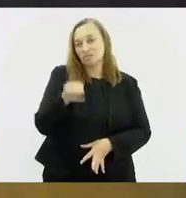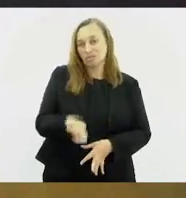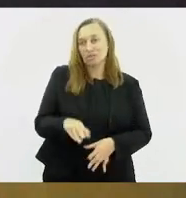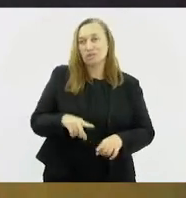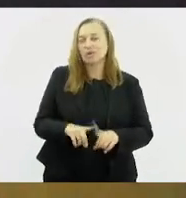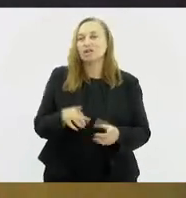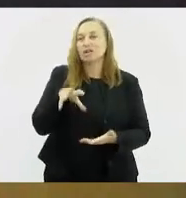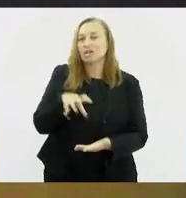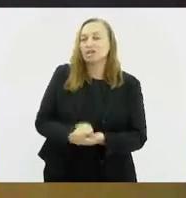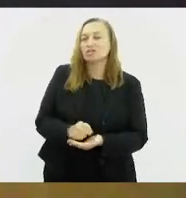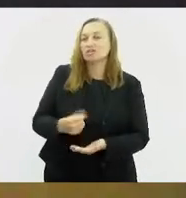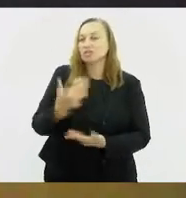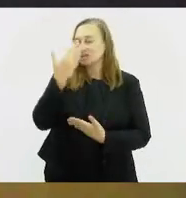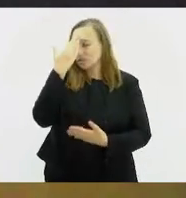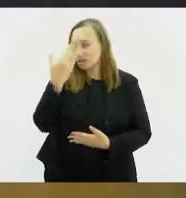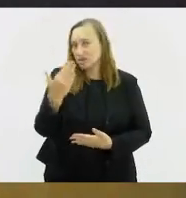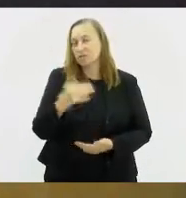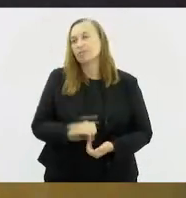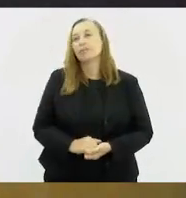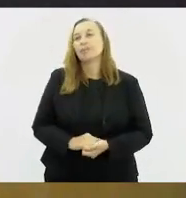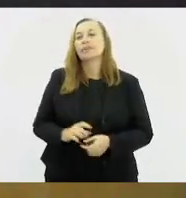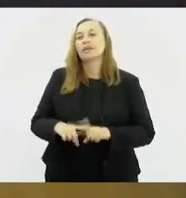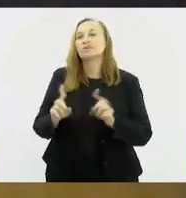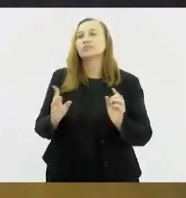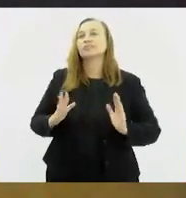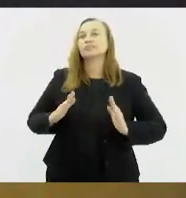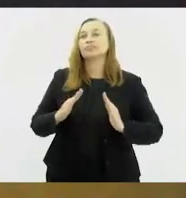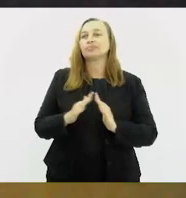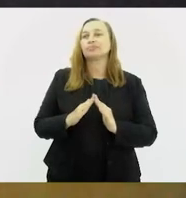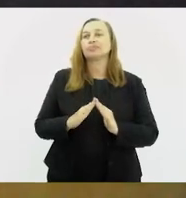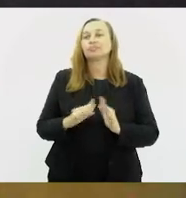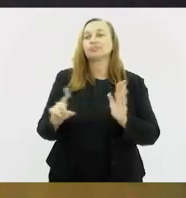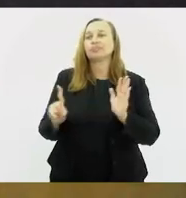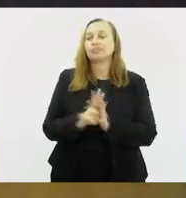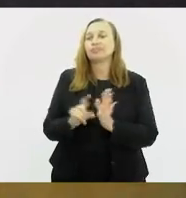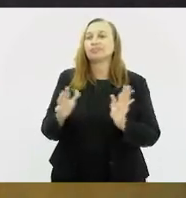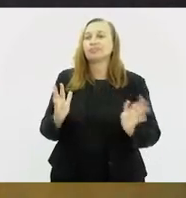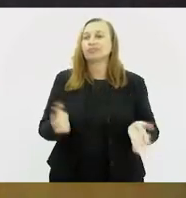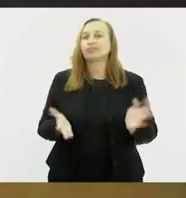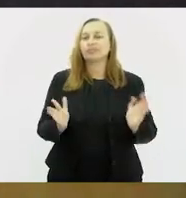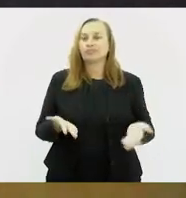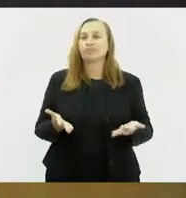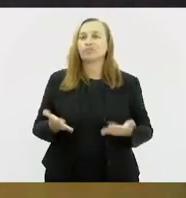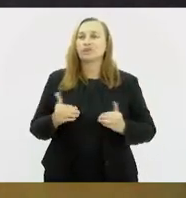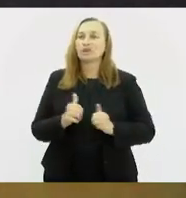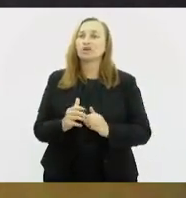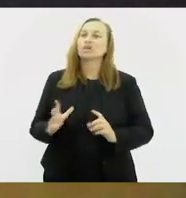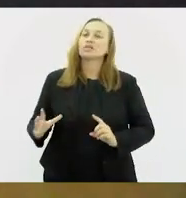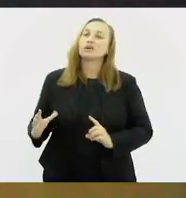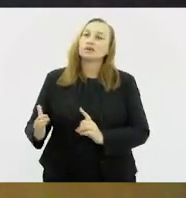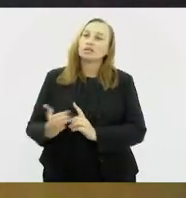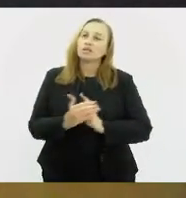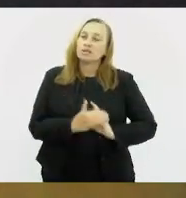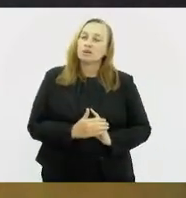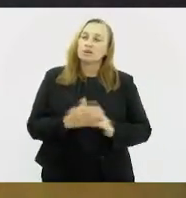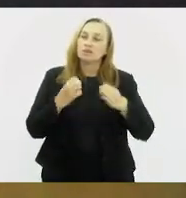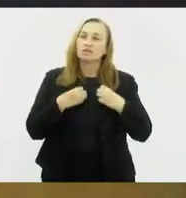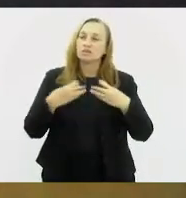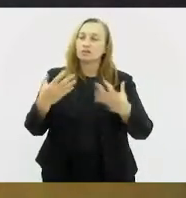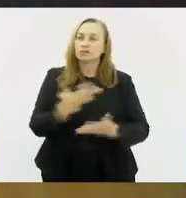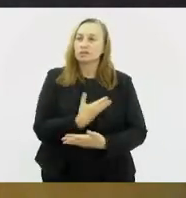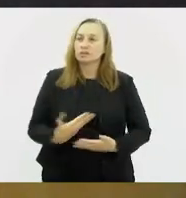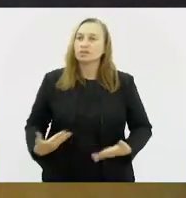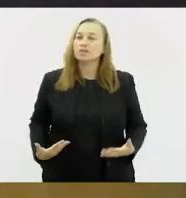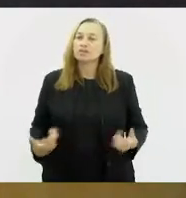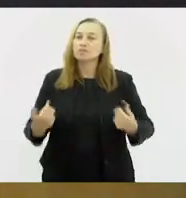registrar nossa gratidão, mas essa casa legislativa que hoje, né, nos acolhe nessa audiência,